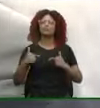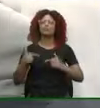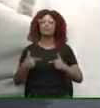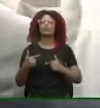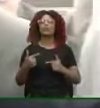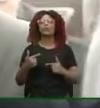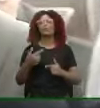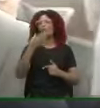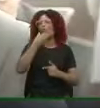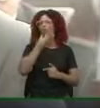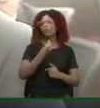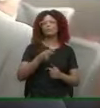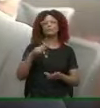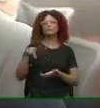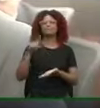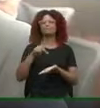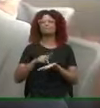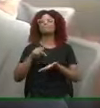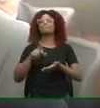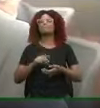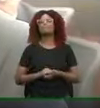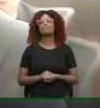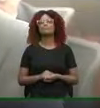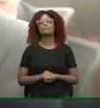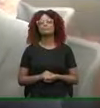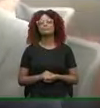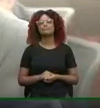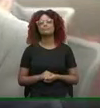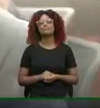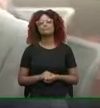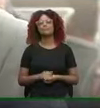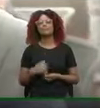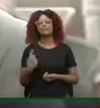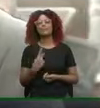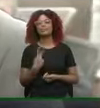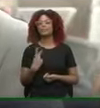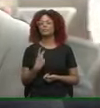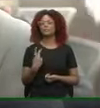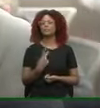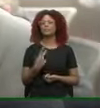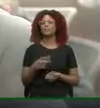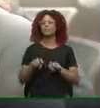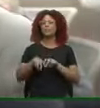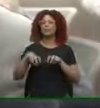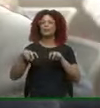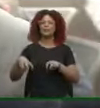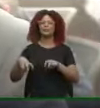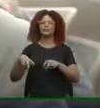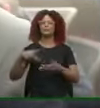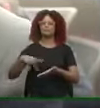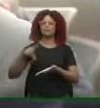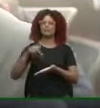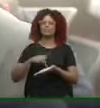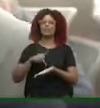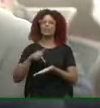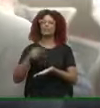é um cara muito verdadeiro. Muitas vezes nós estivemos ocupando as tribunas com muita verdade,